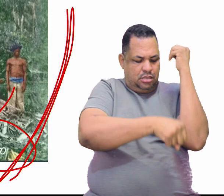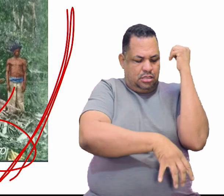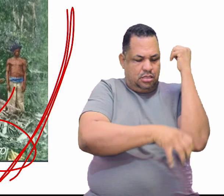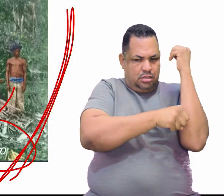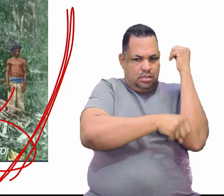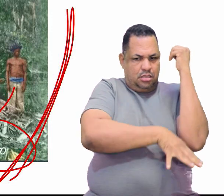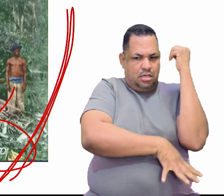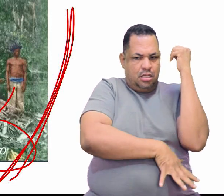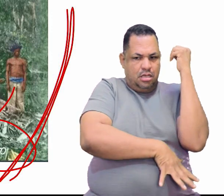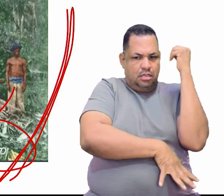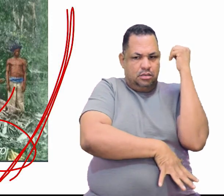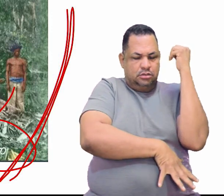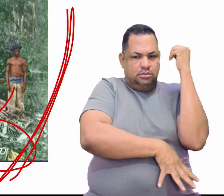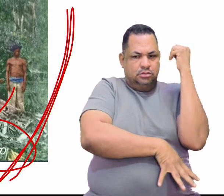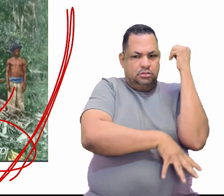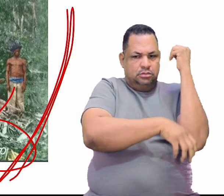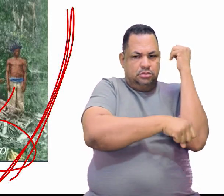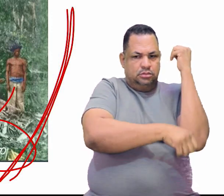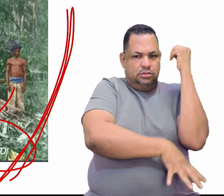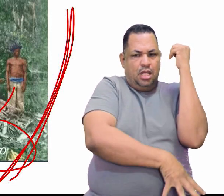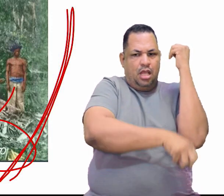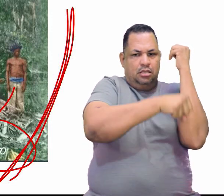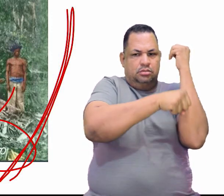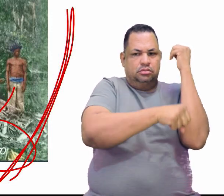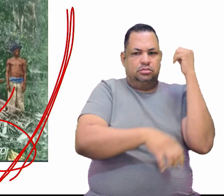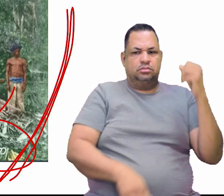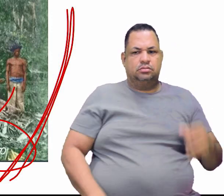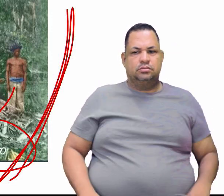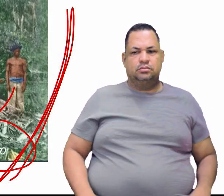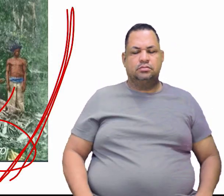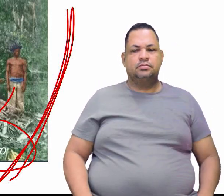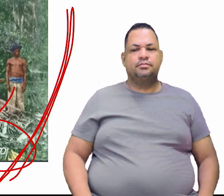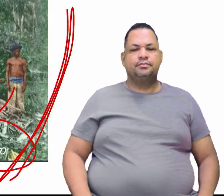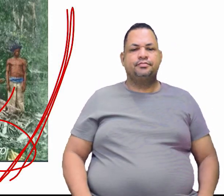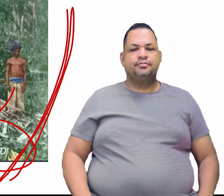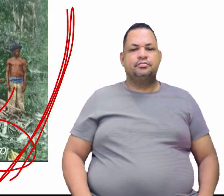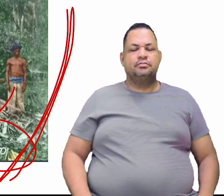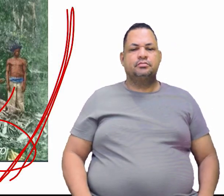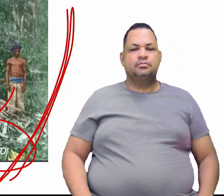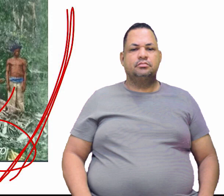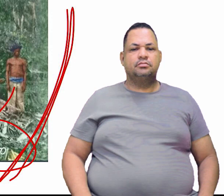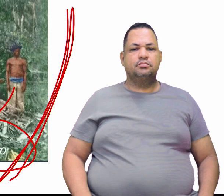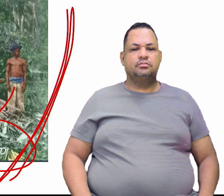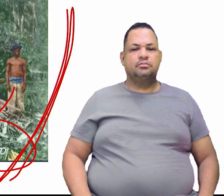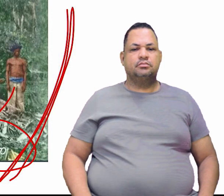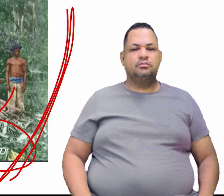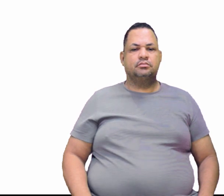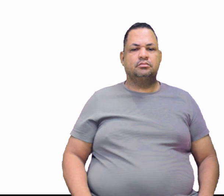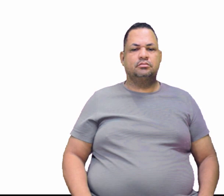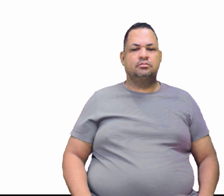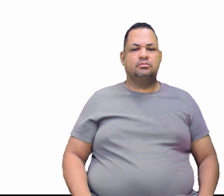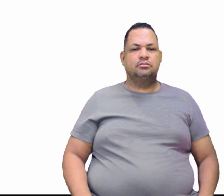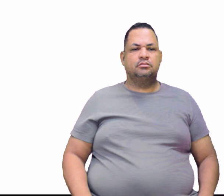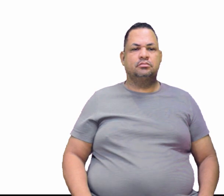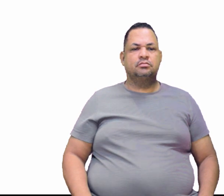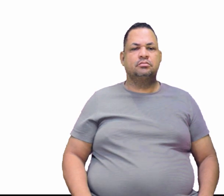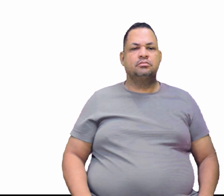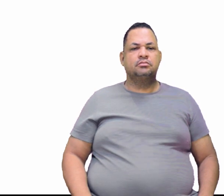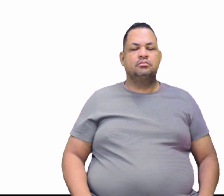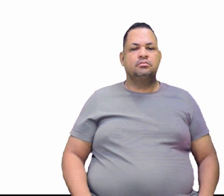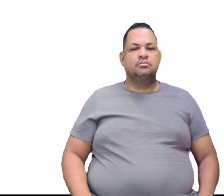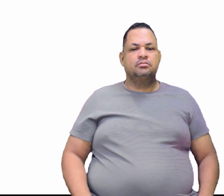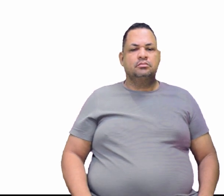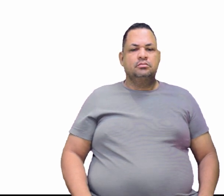Nossa, monstro, né? Até eu fiquei assim, assustado pelo tamanho da largura desse tronco. Vamos lá,